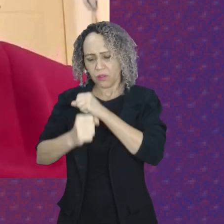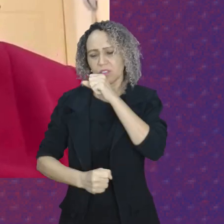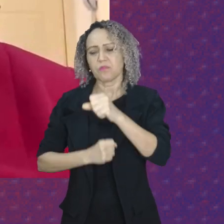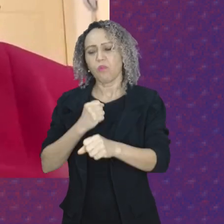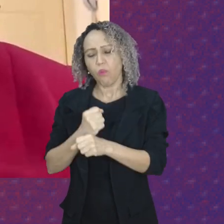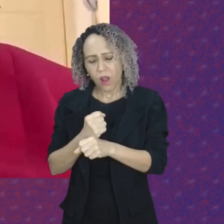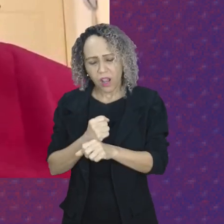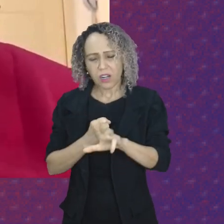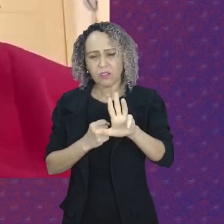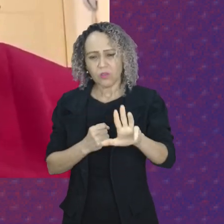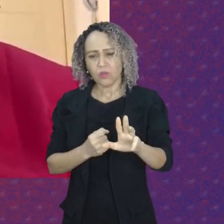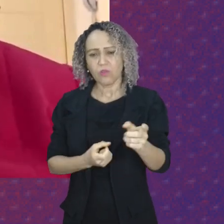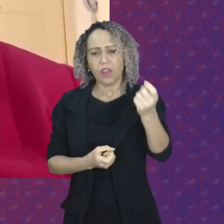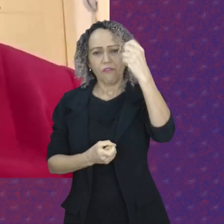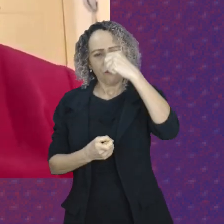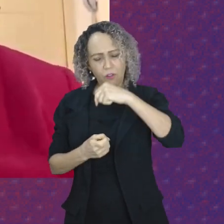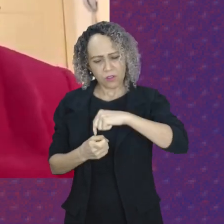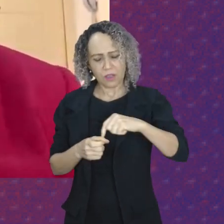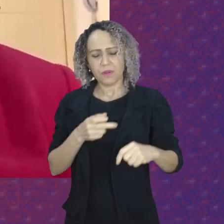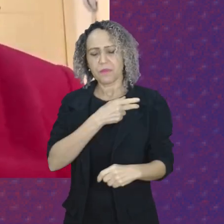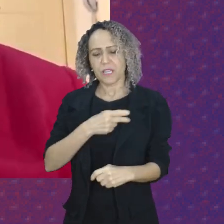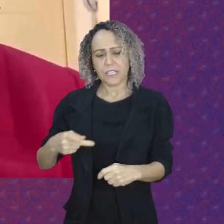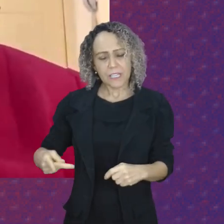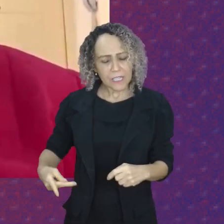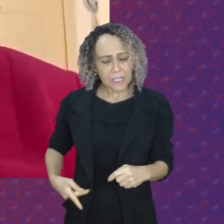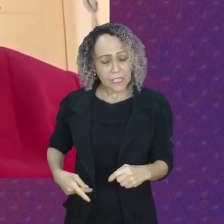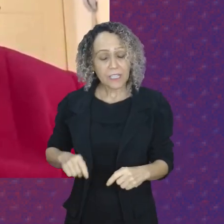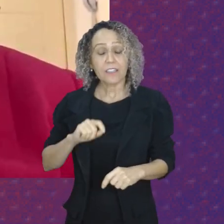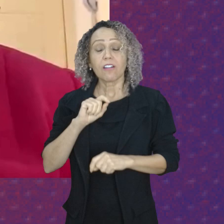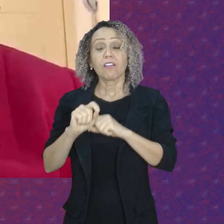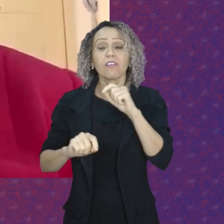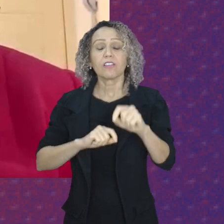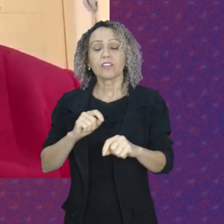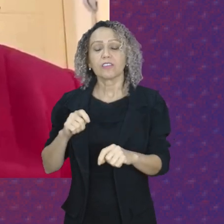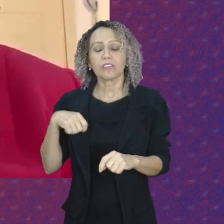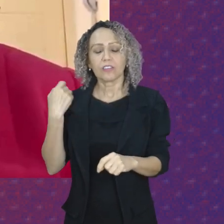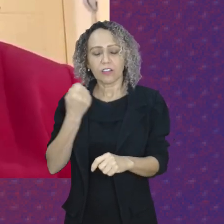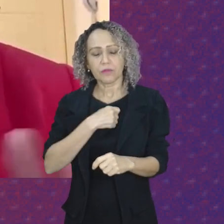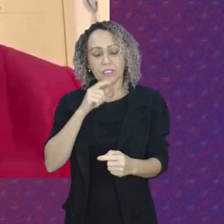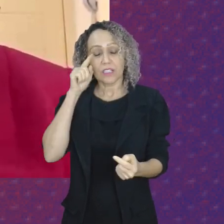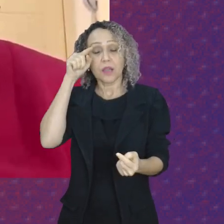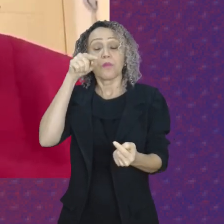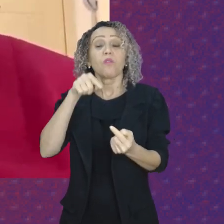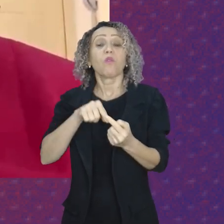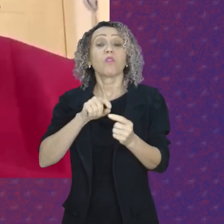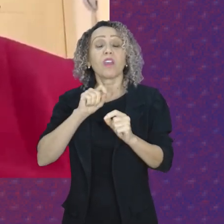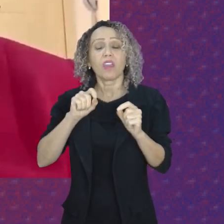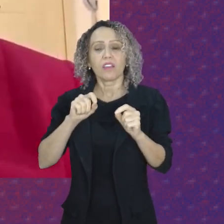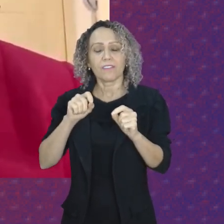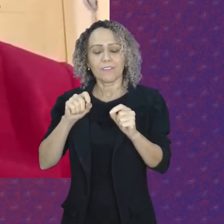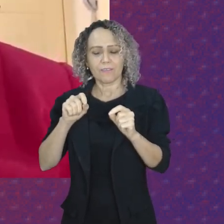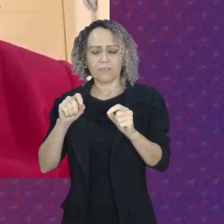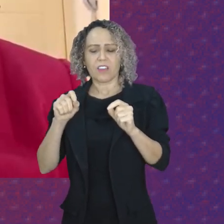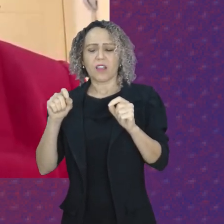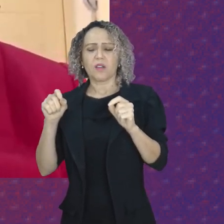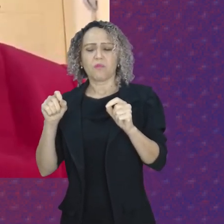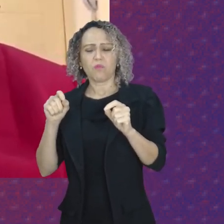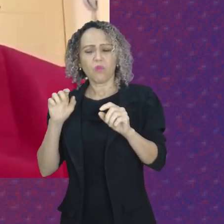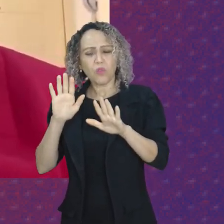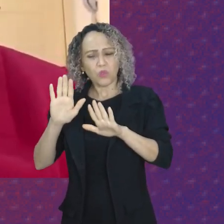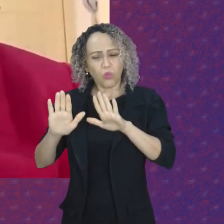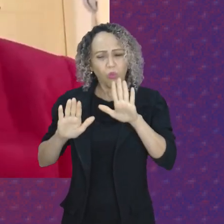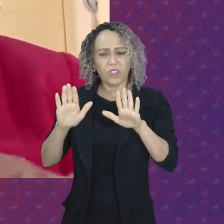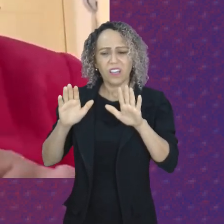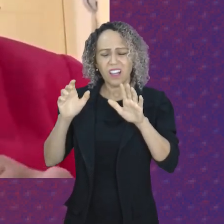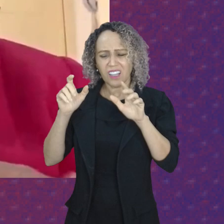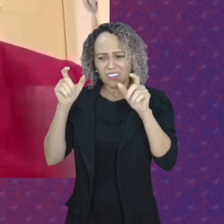governo central, né, do governo federal, vai nos obrigar, entende, a estarmos muito atentas, de maneira muito especial às